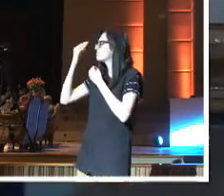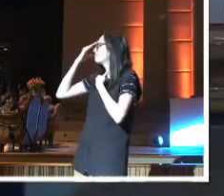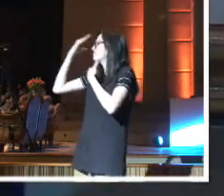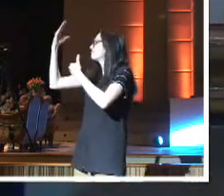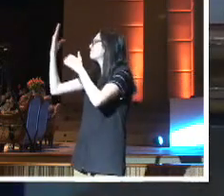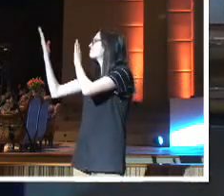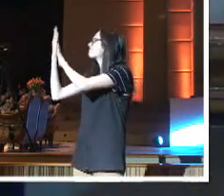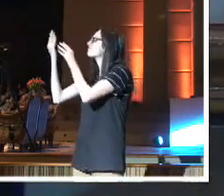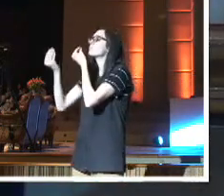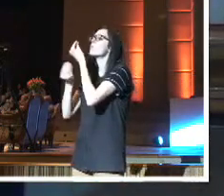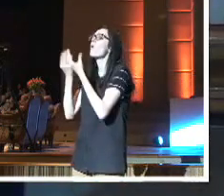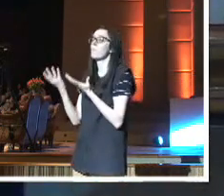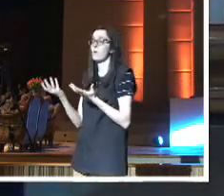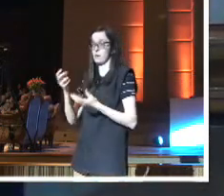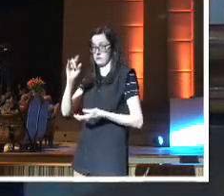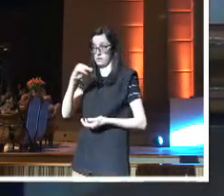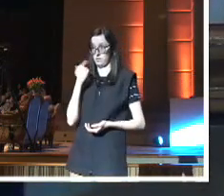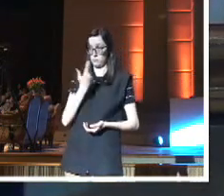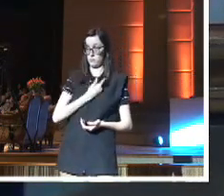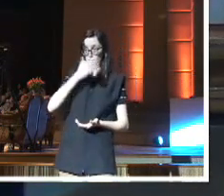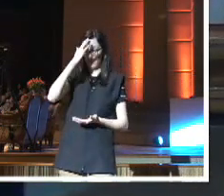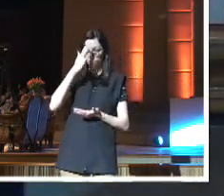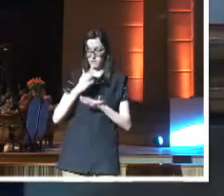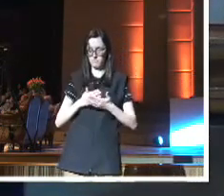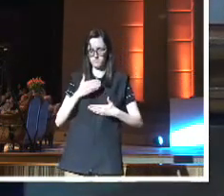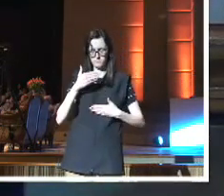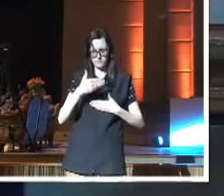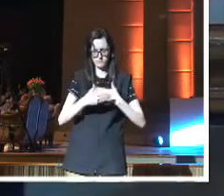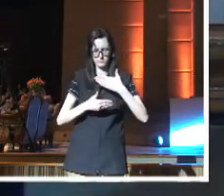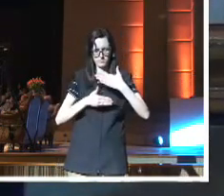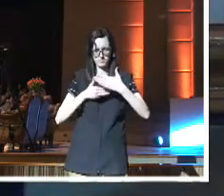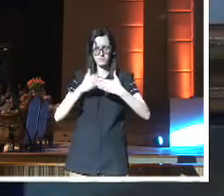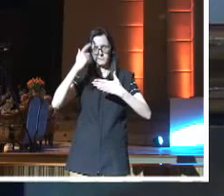Porque toda vez que a gente caminha por fé, a gente antevê a vitória.